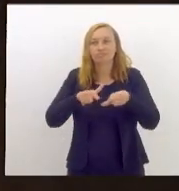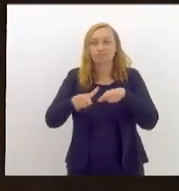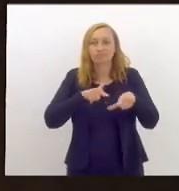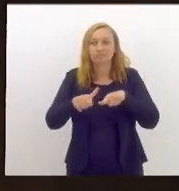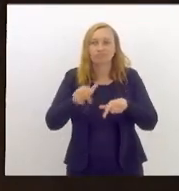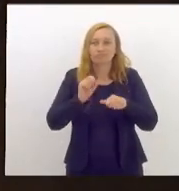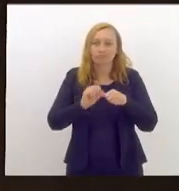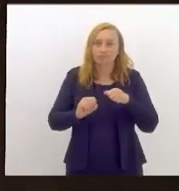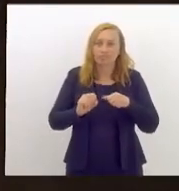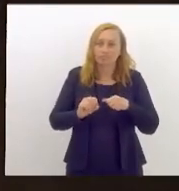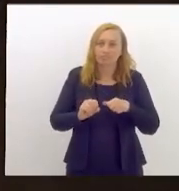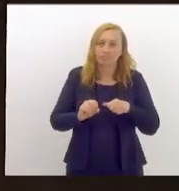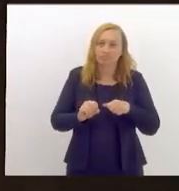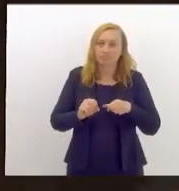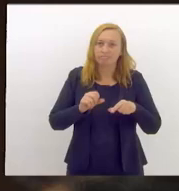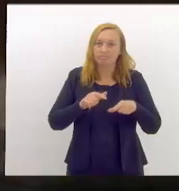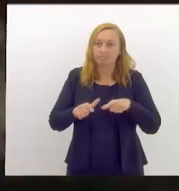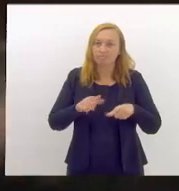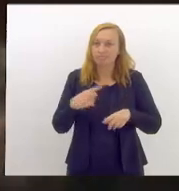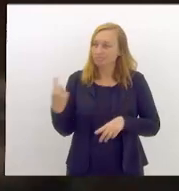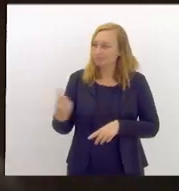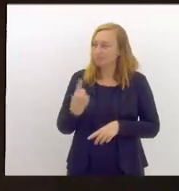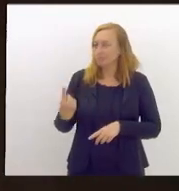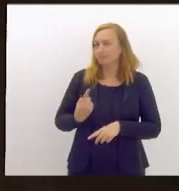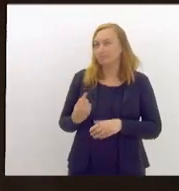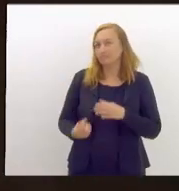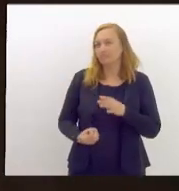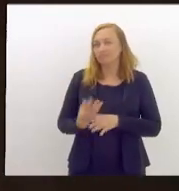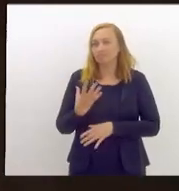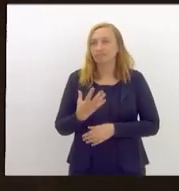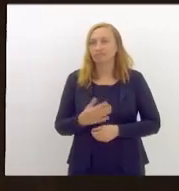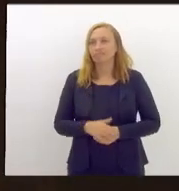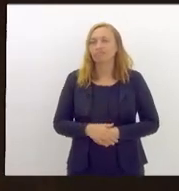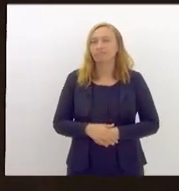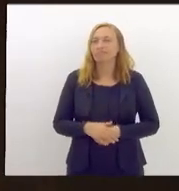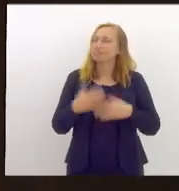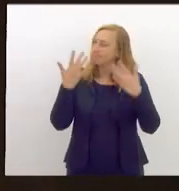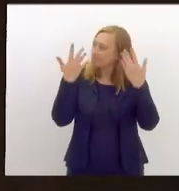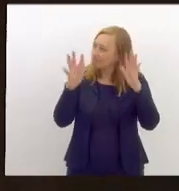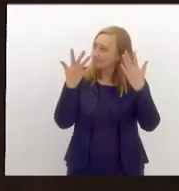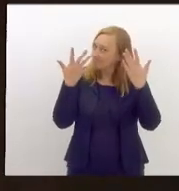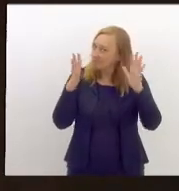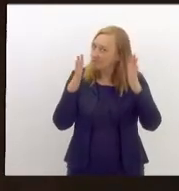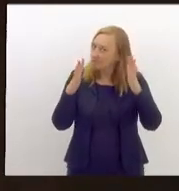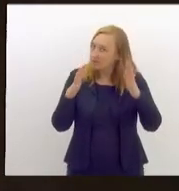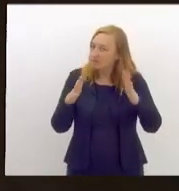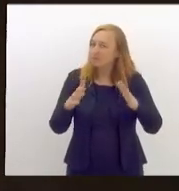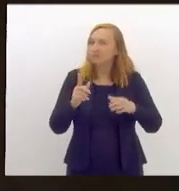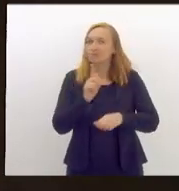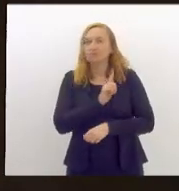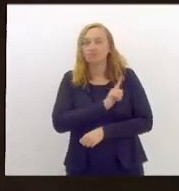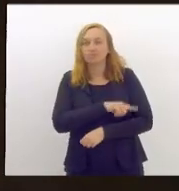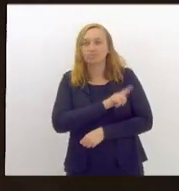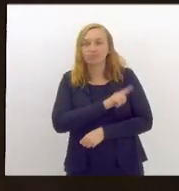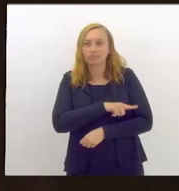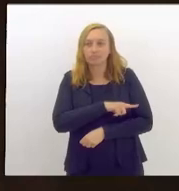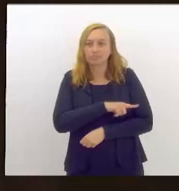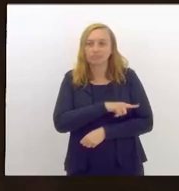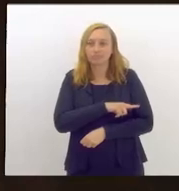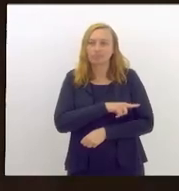que seria o trabalho feito por nós dois te parabenizar pela gestão